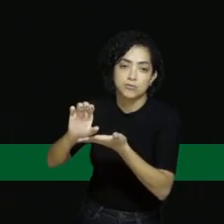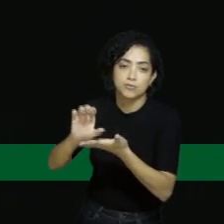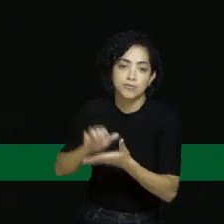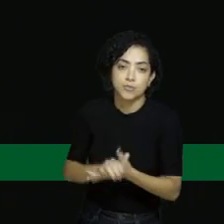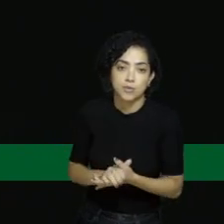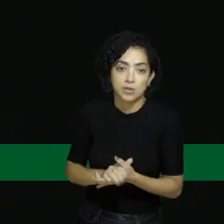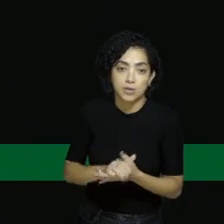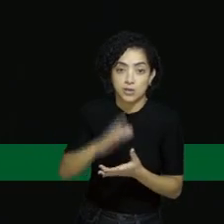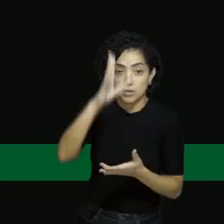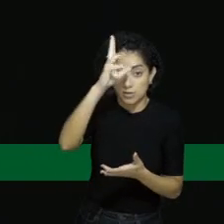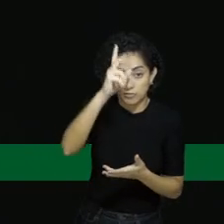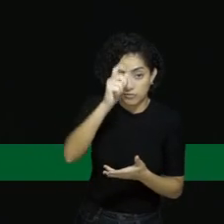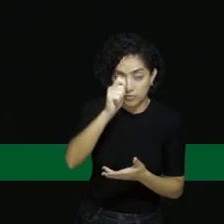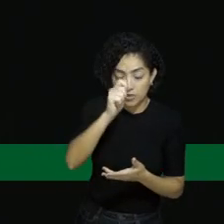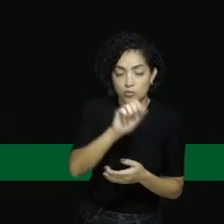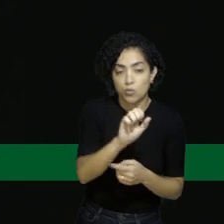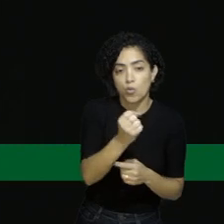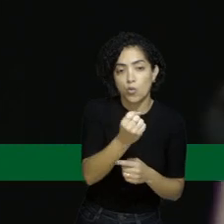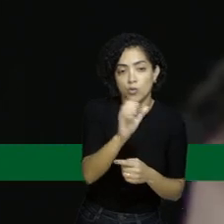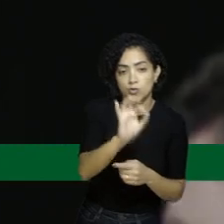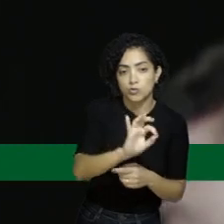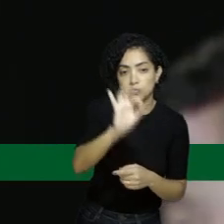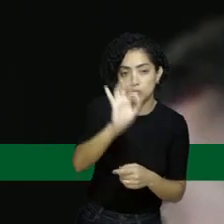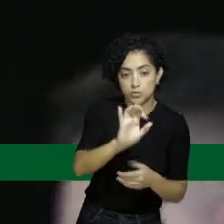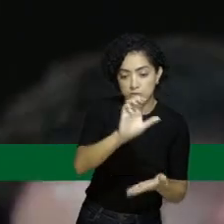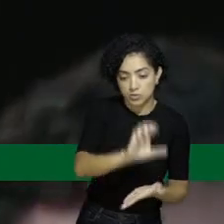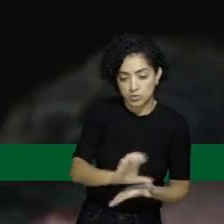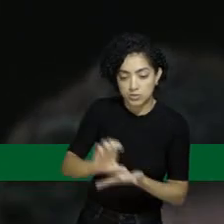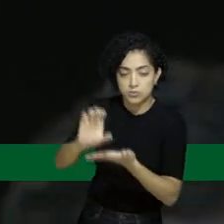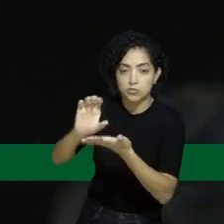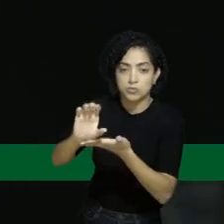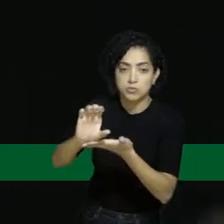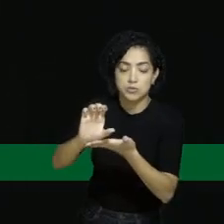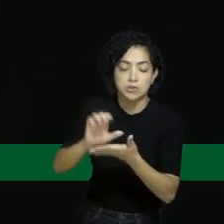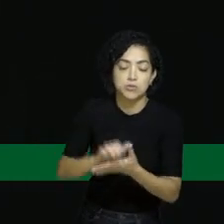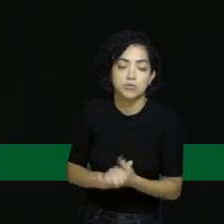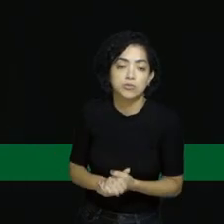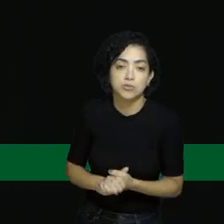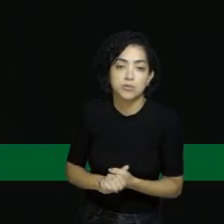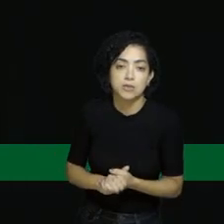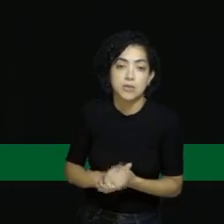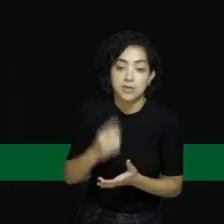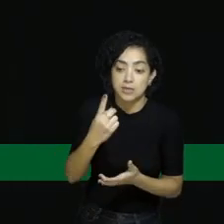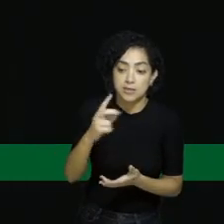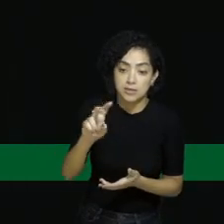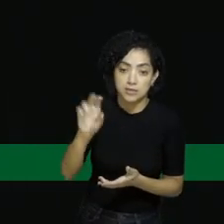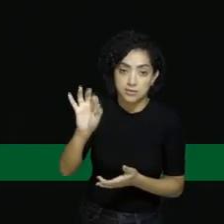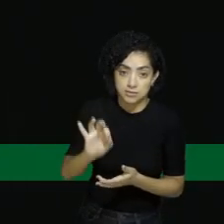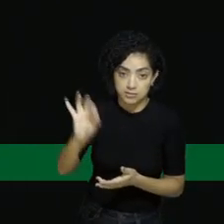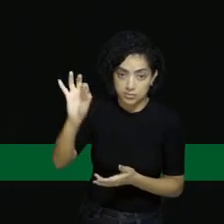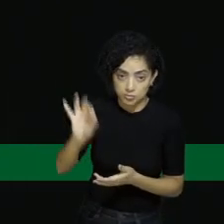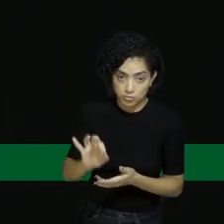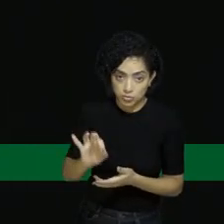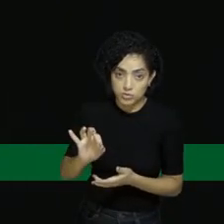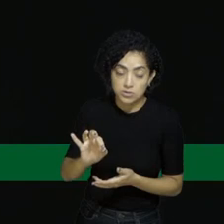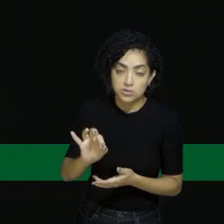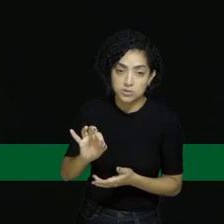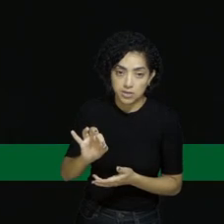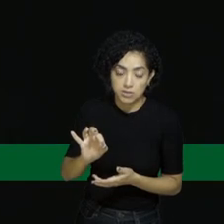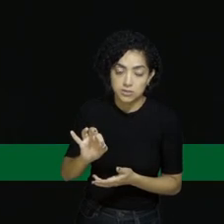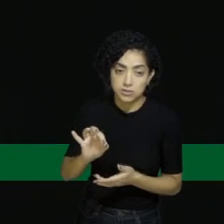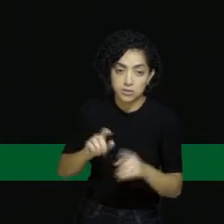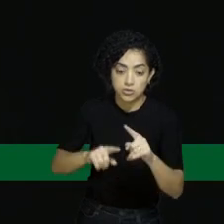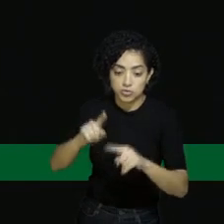frangos, representamos 8% da exportação do Brasil. E temos 15% do share de